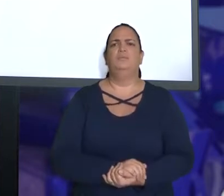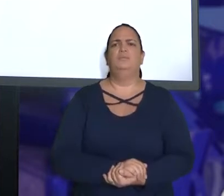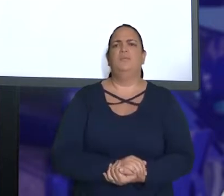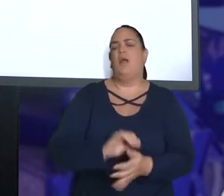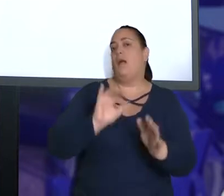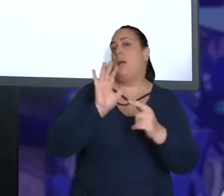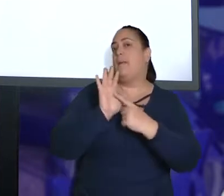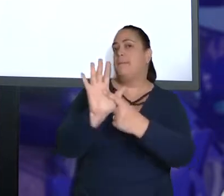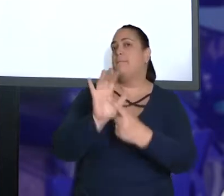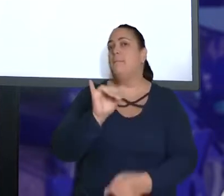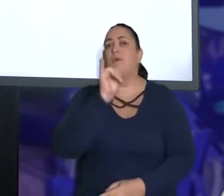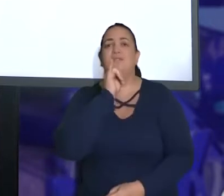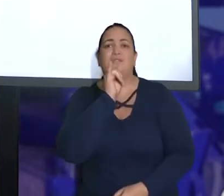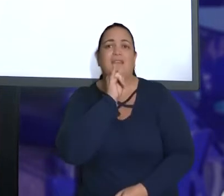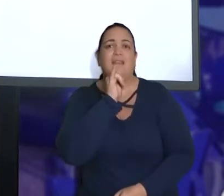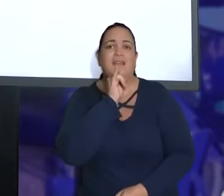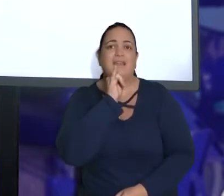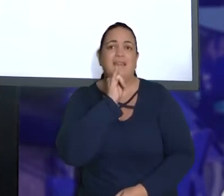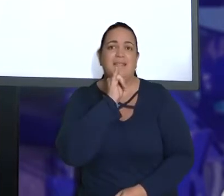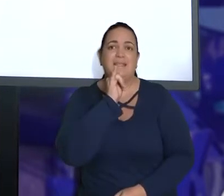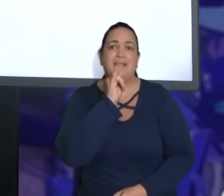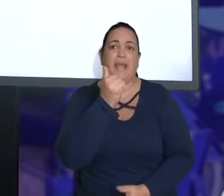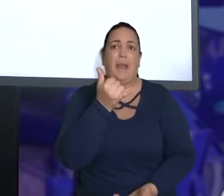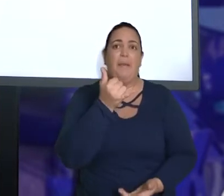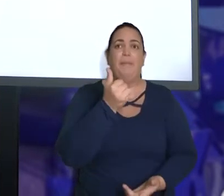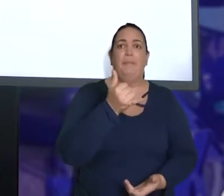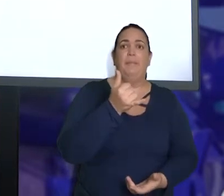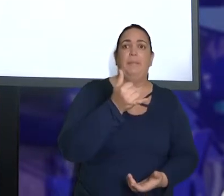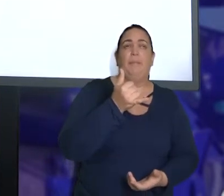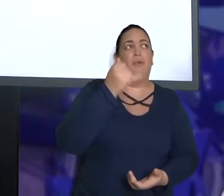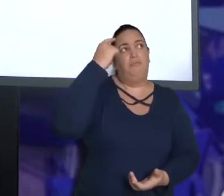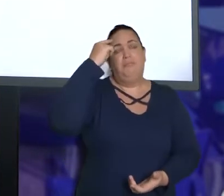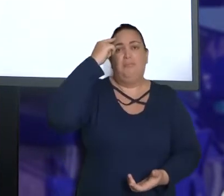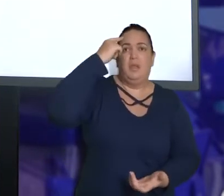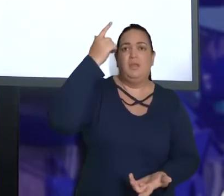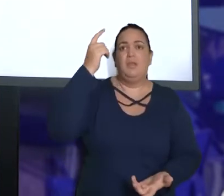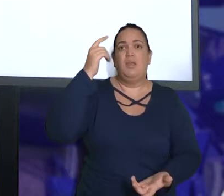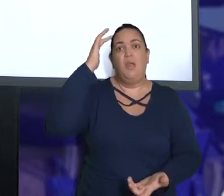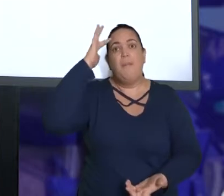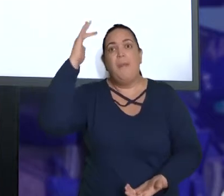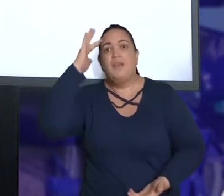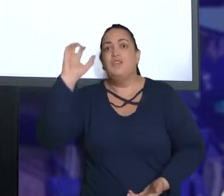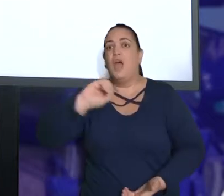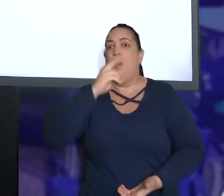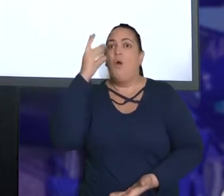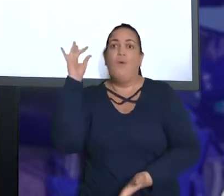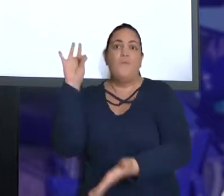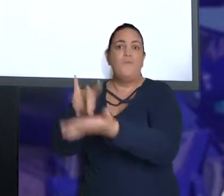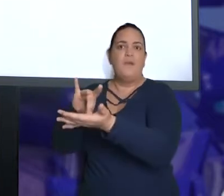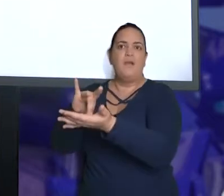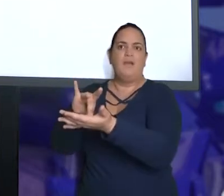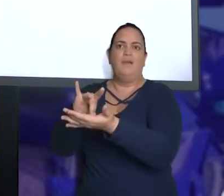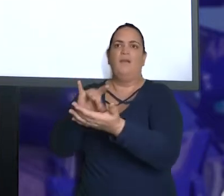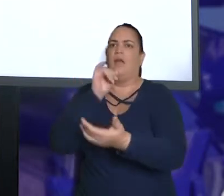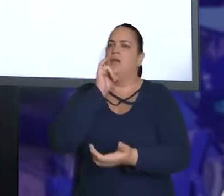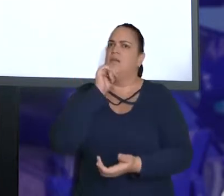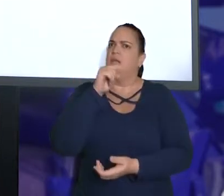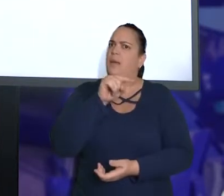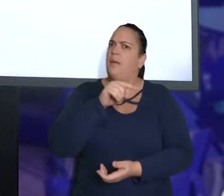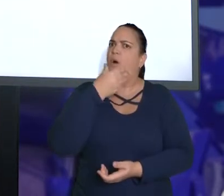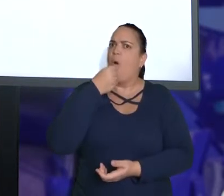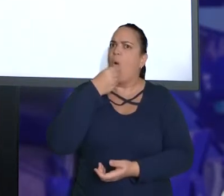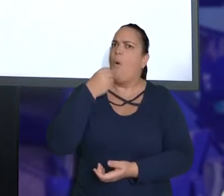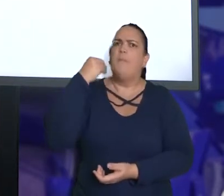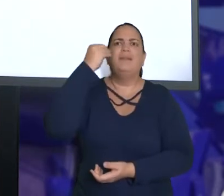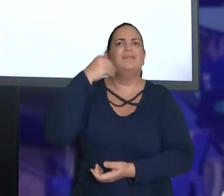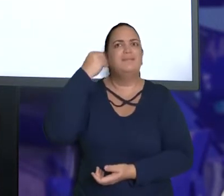de um exemplo, pode ser um exemplo real, pode ser um exemplo imaginário, mas nesse caso ele vai se basear na própria experiência. Lembra, ele é um editor